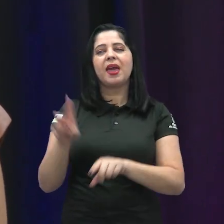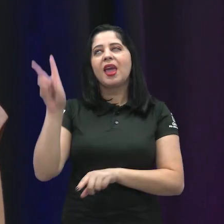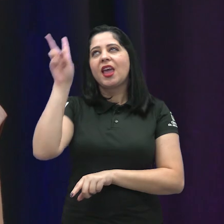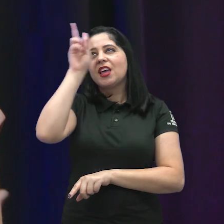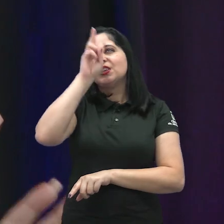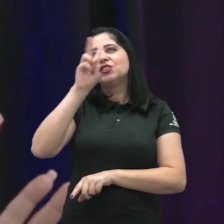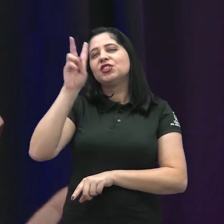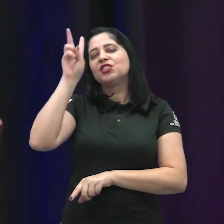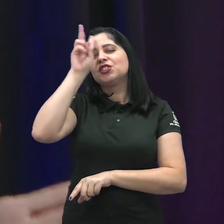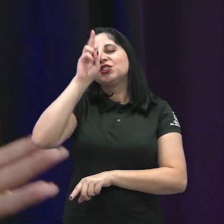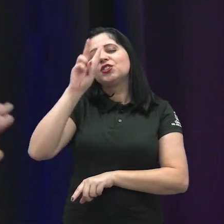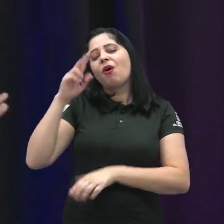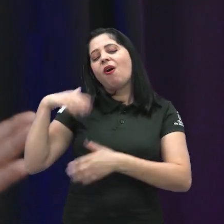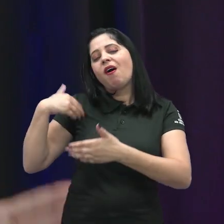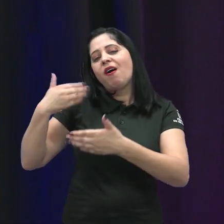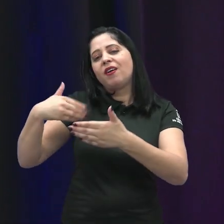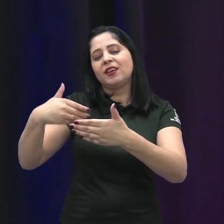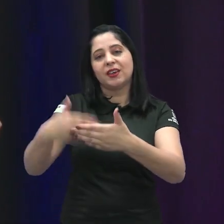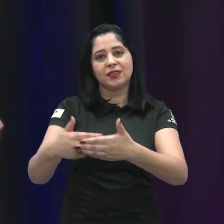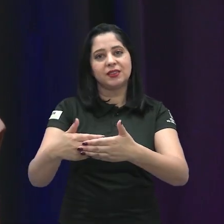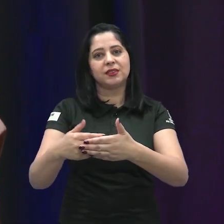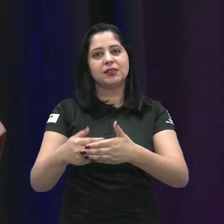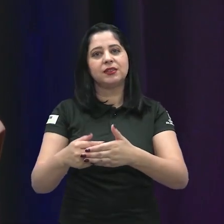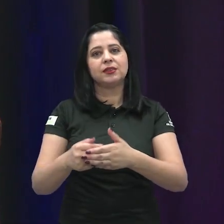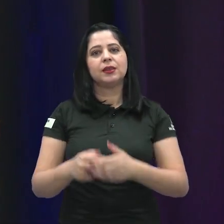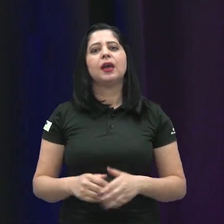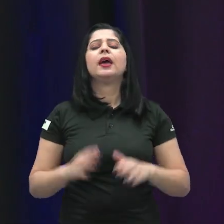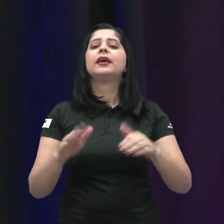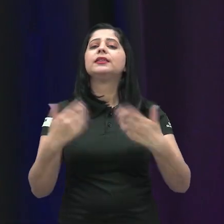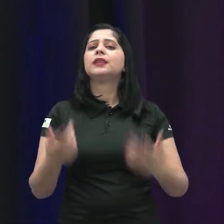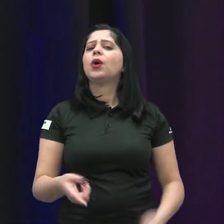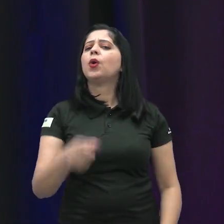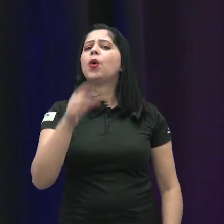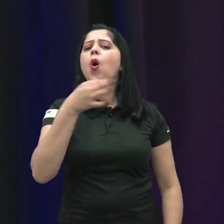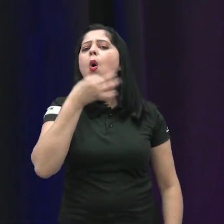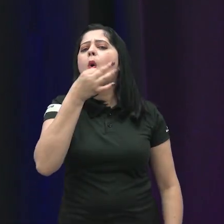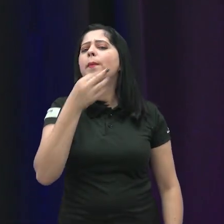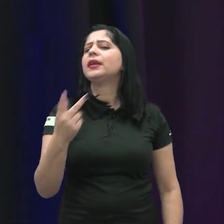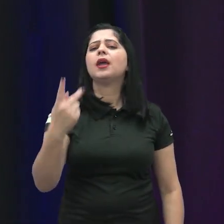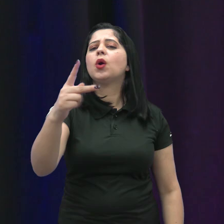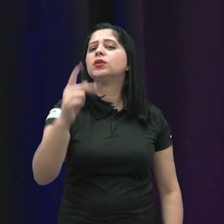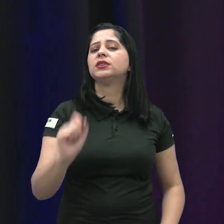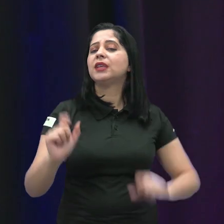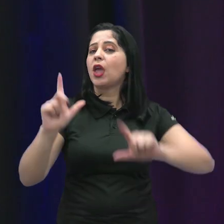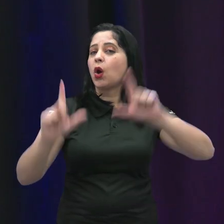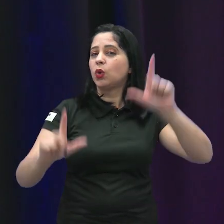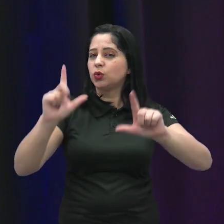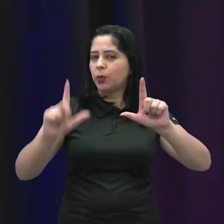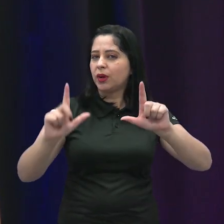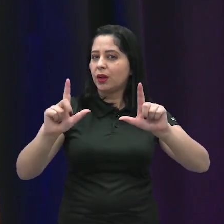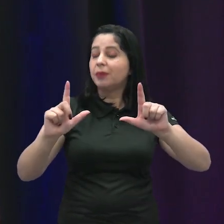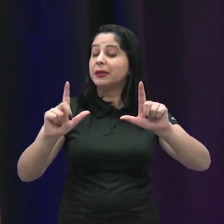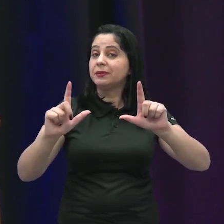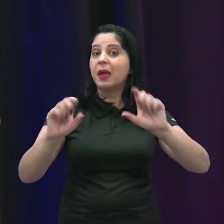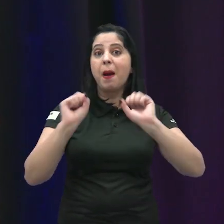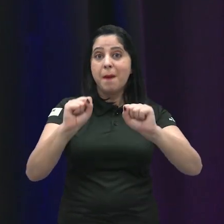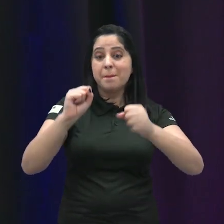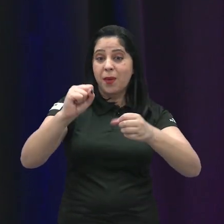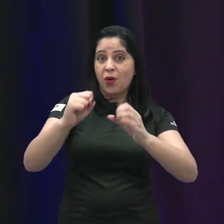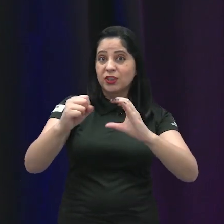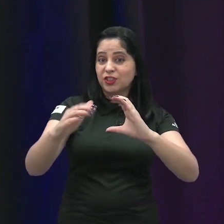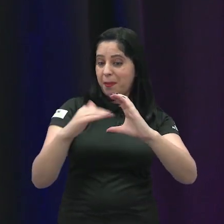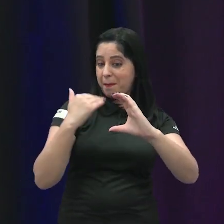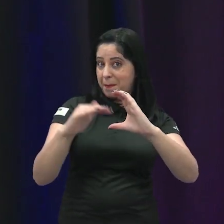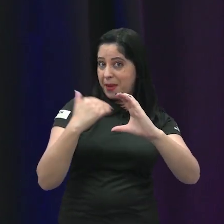histórias como as que a gente escutou aqui. Então, quero saber o que você está achando do nosso programa. Mande um recadinho